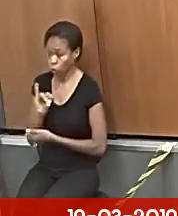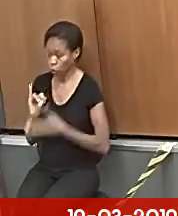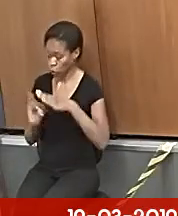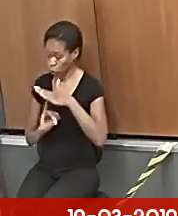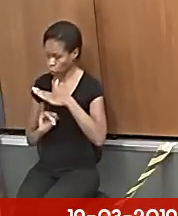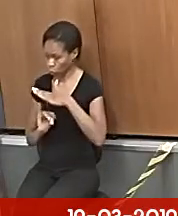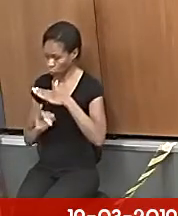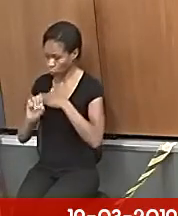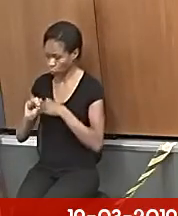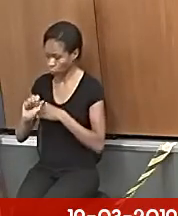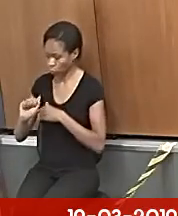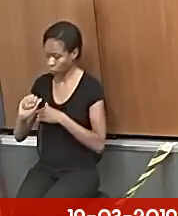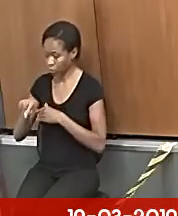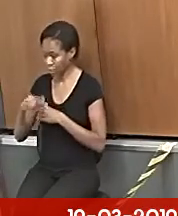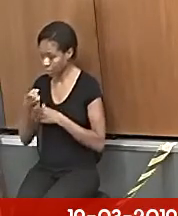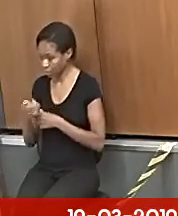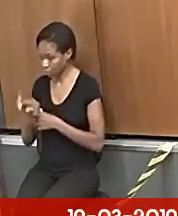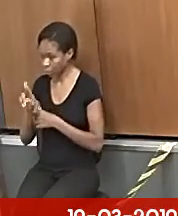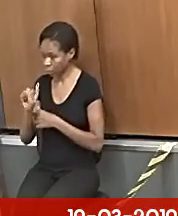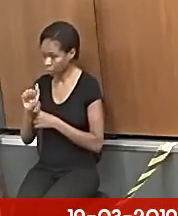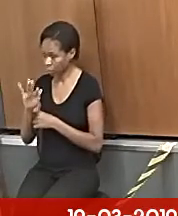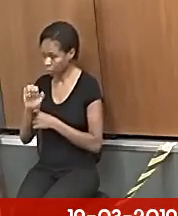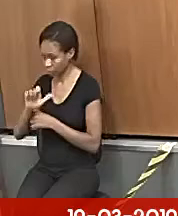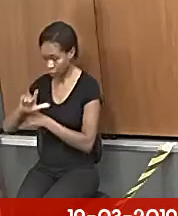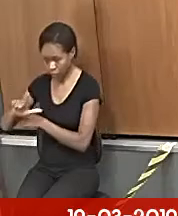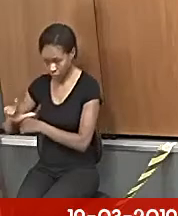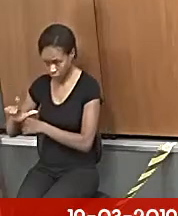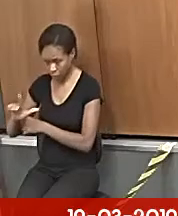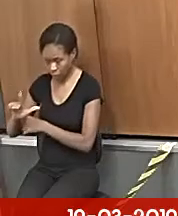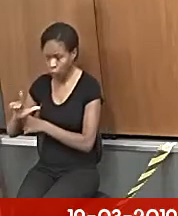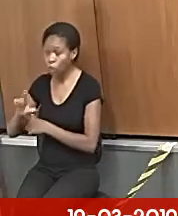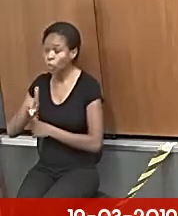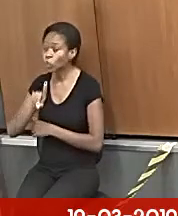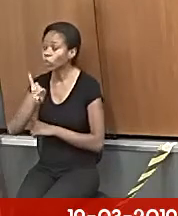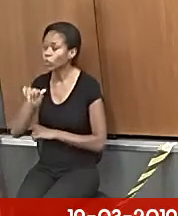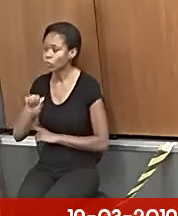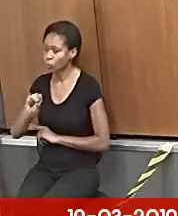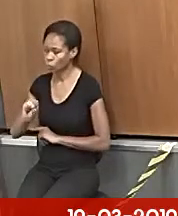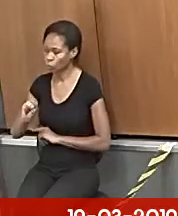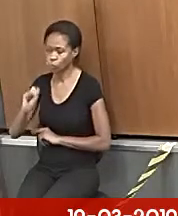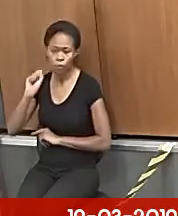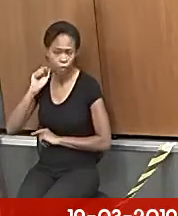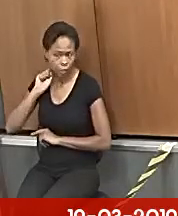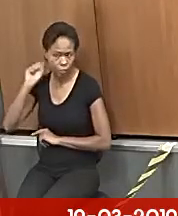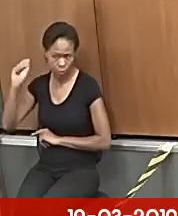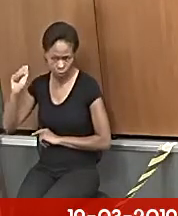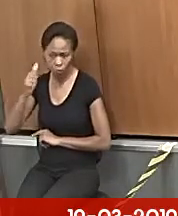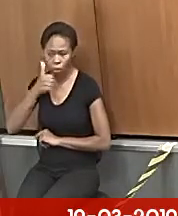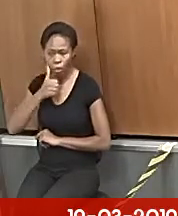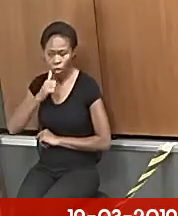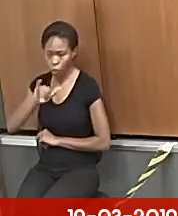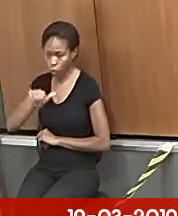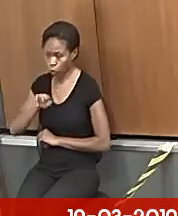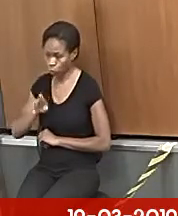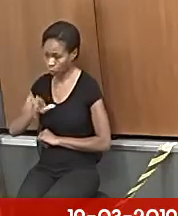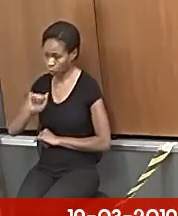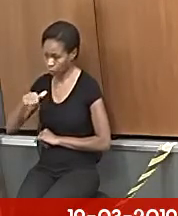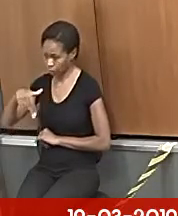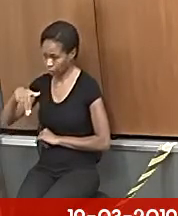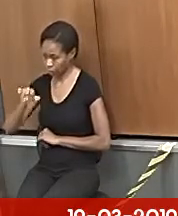que será no dia 8 de abril a juliana e vai nos repassar horário e tudo